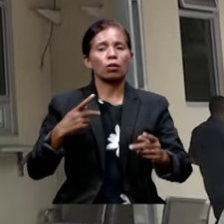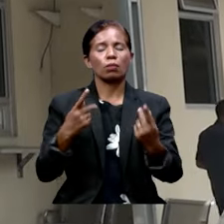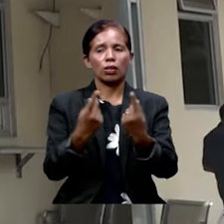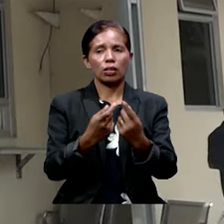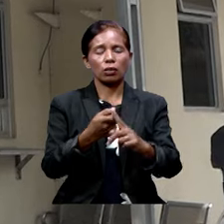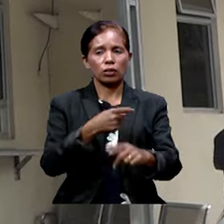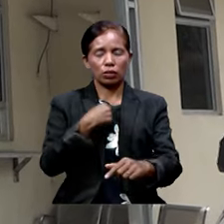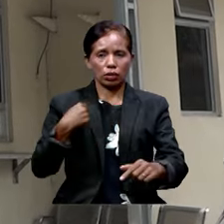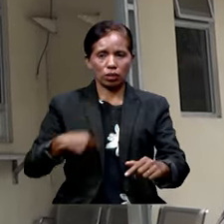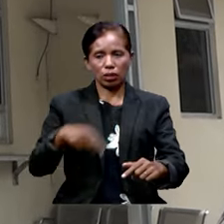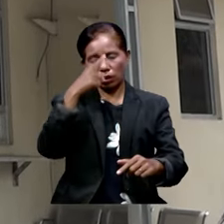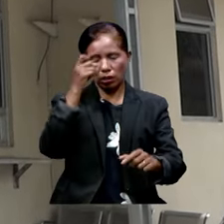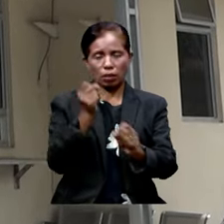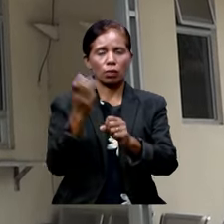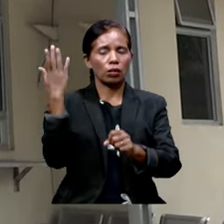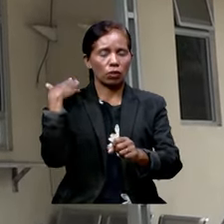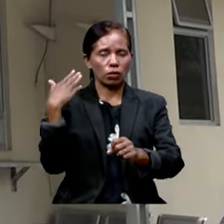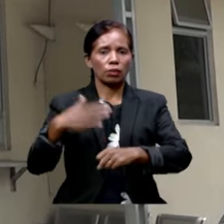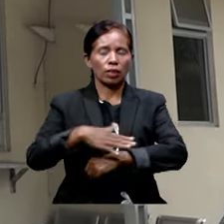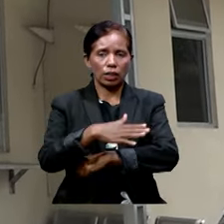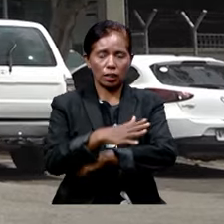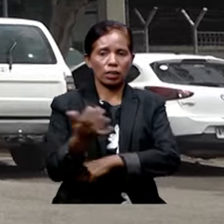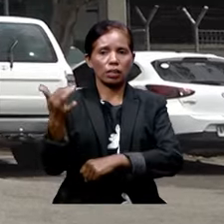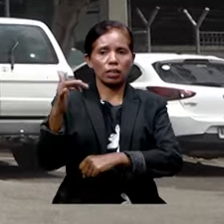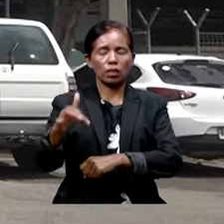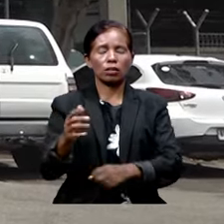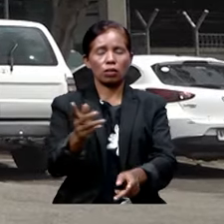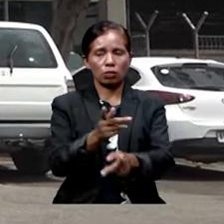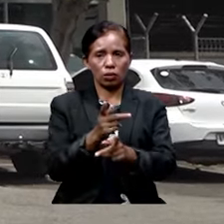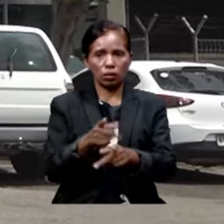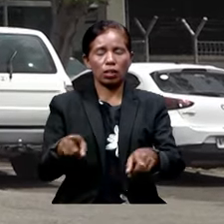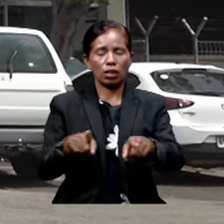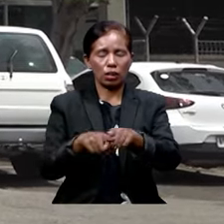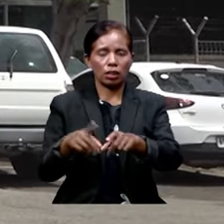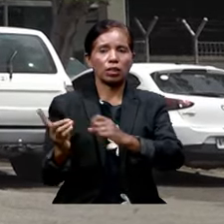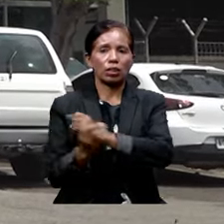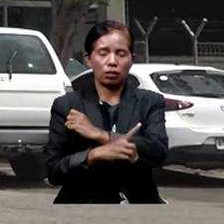governo hapara tambah halo pesca ba ikan sira nebe considera proibido hanesan tubarão